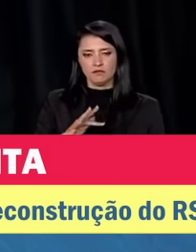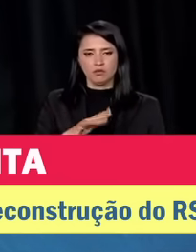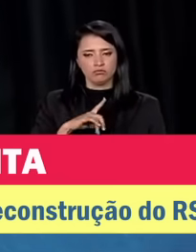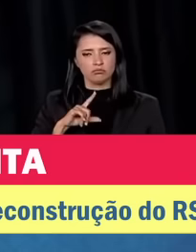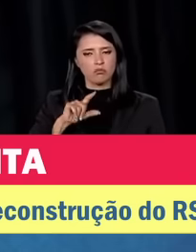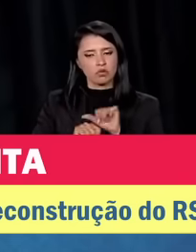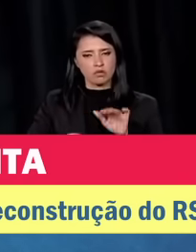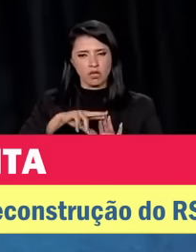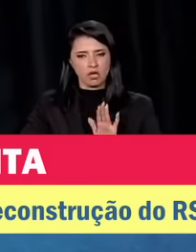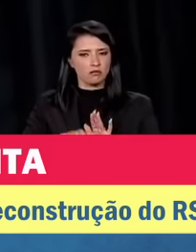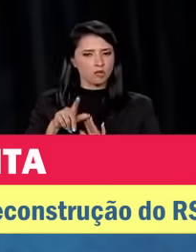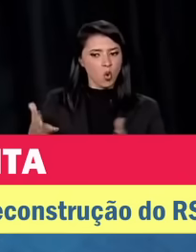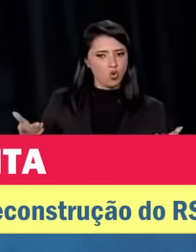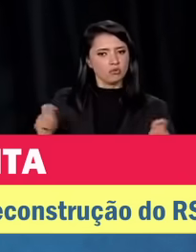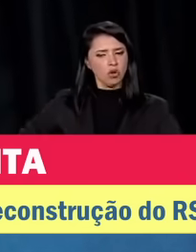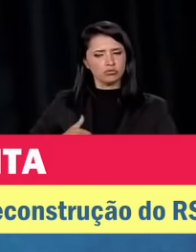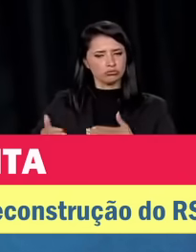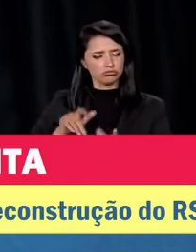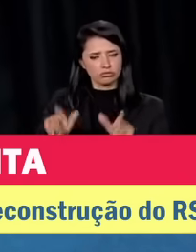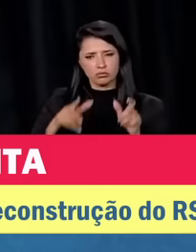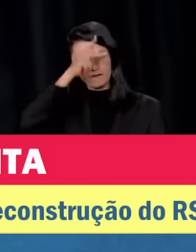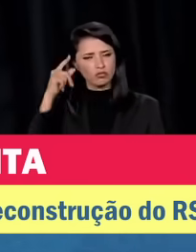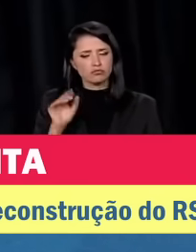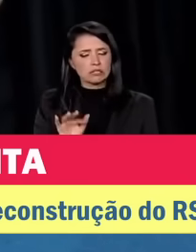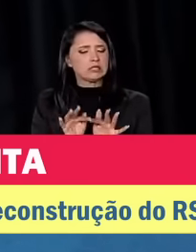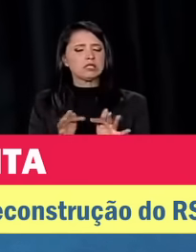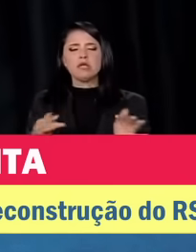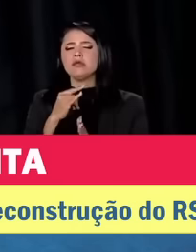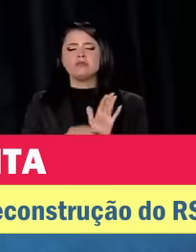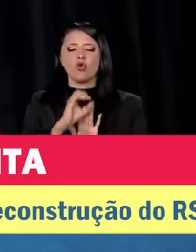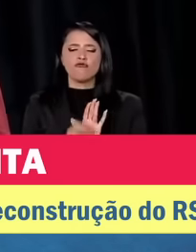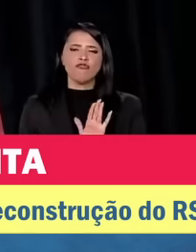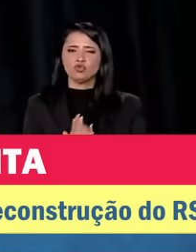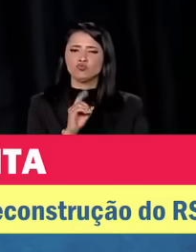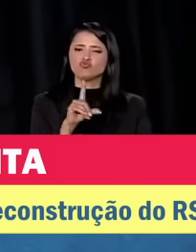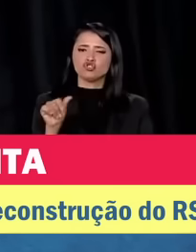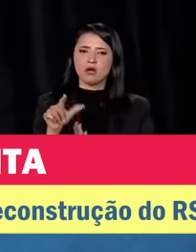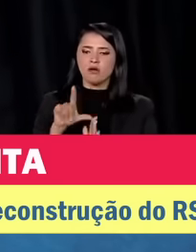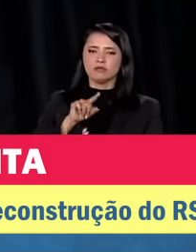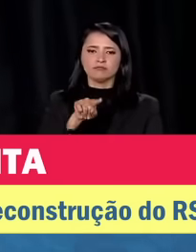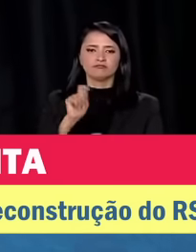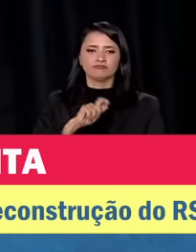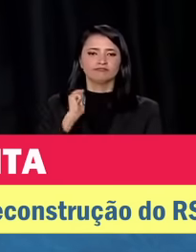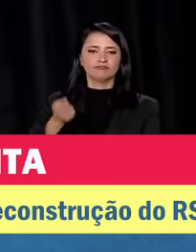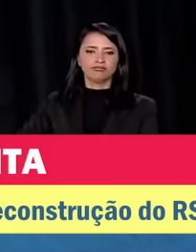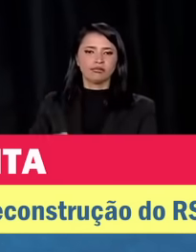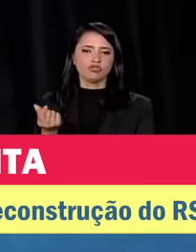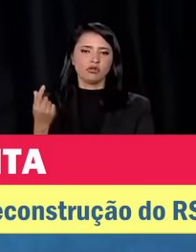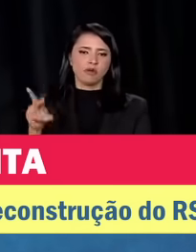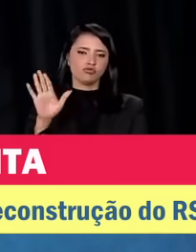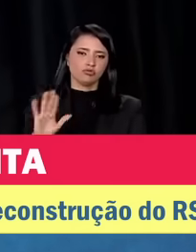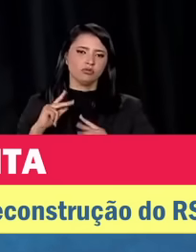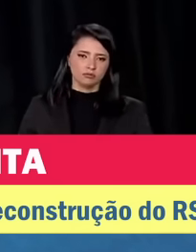deputadas, qualquer prefeito, com um simples ofício, possa em menos de 24 horas receber um recurso para ajuda